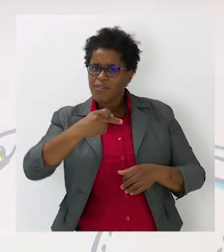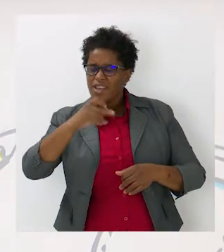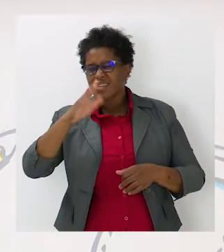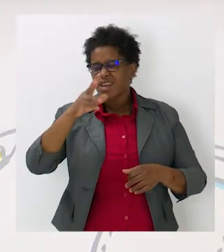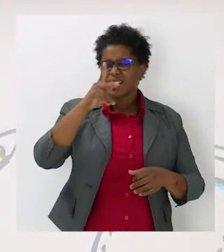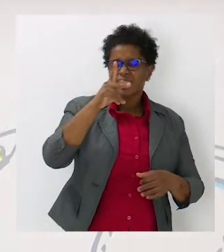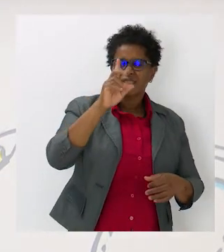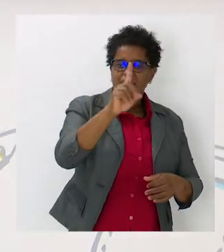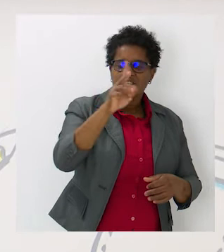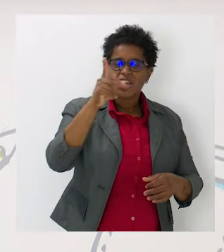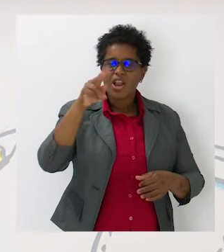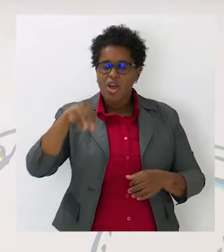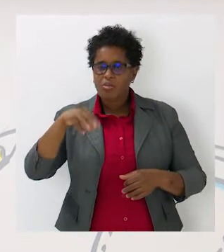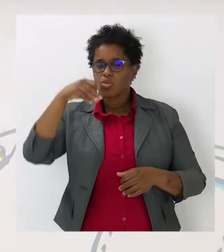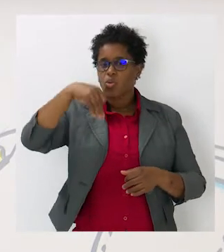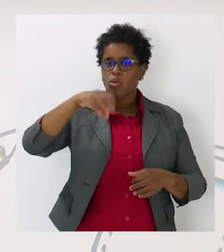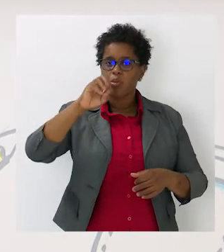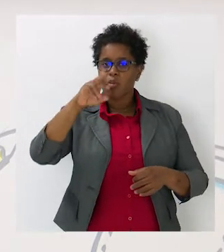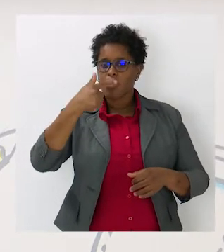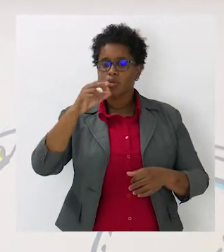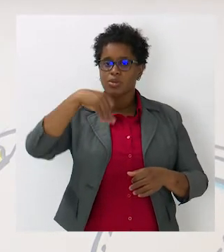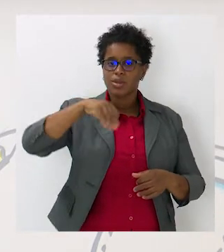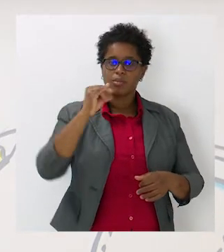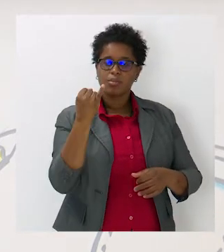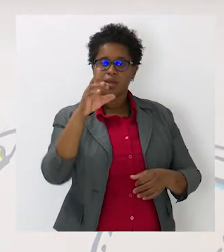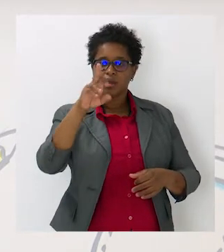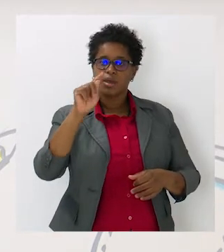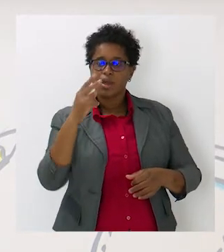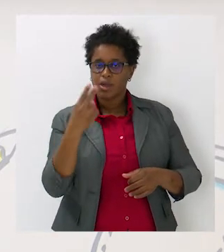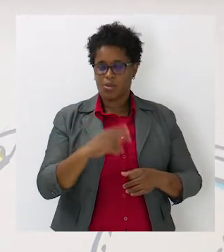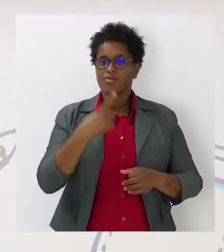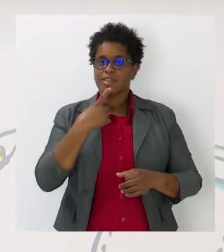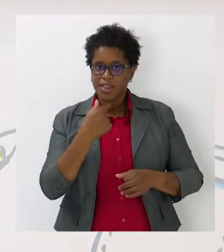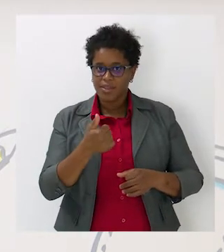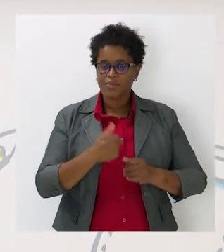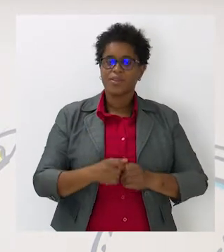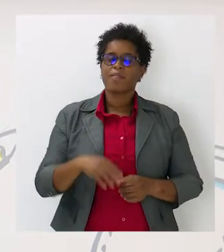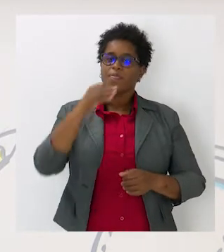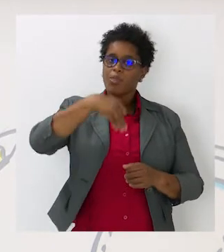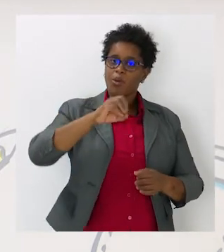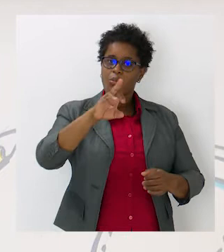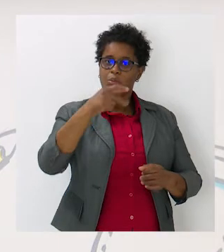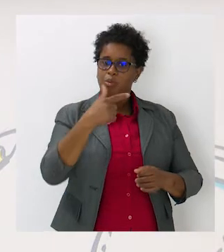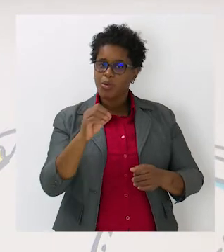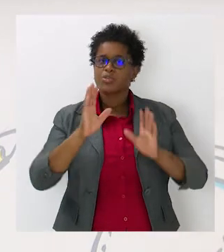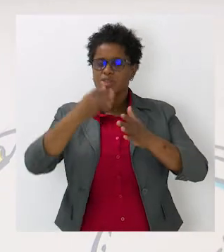quilômetros do Porto de Pireu. Ok? Portanto, Porto, já sabem da